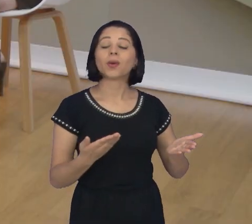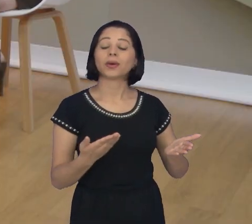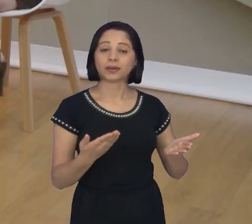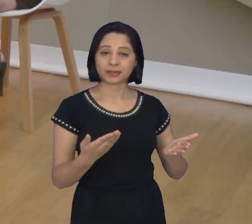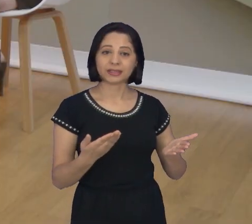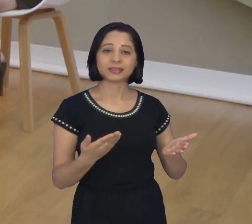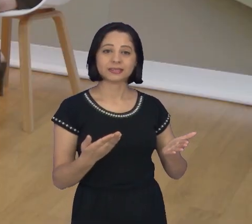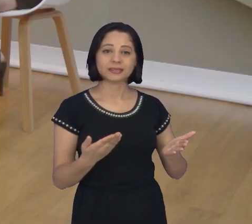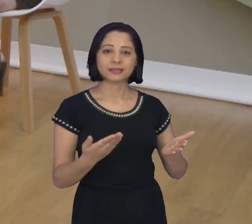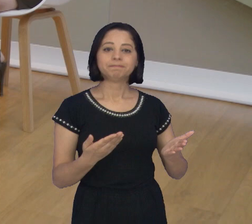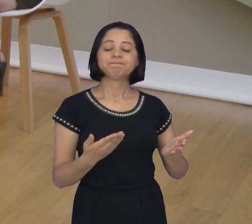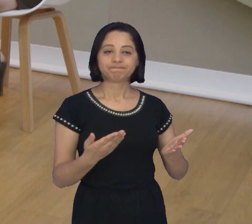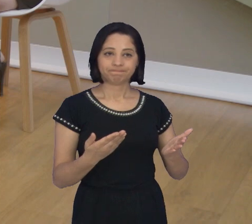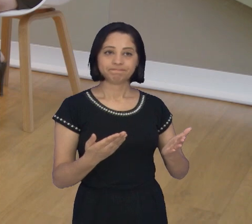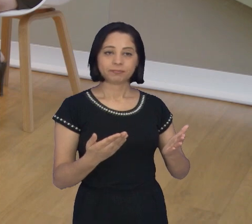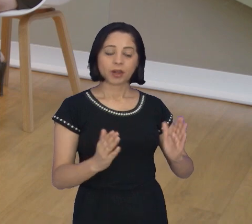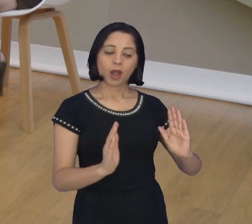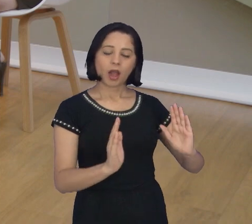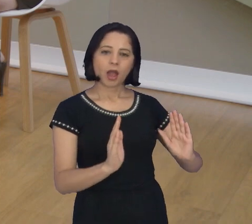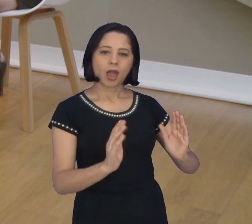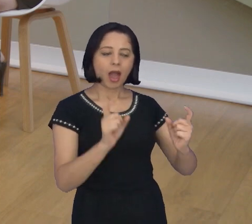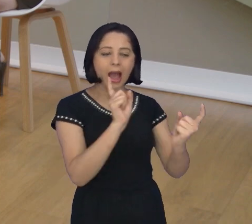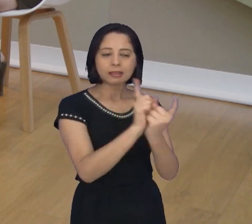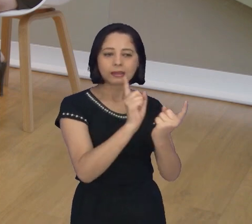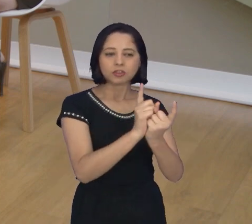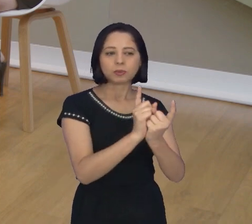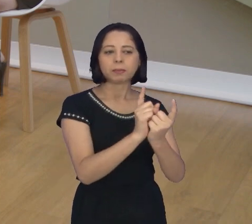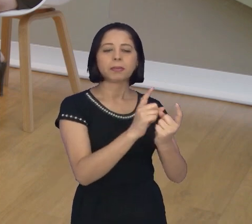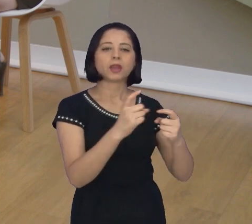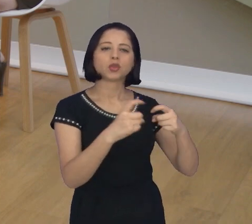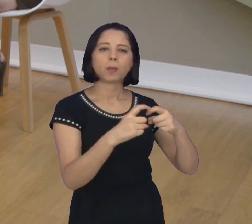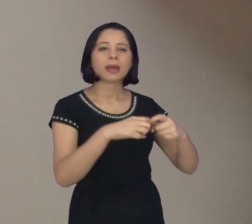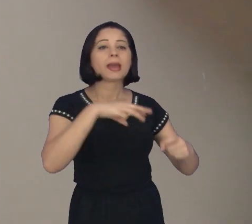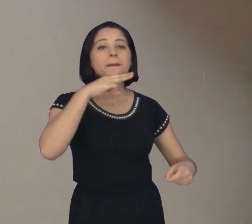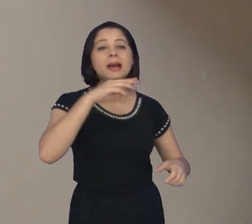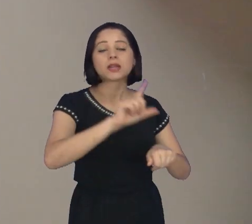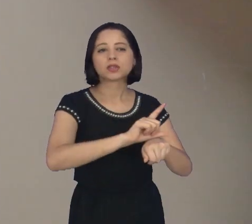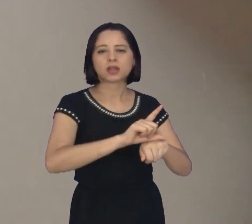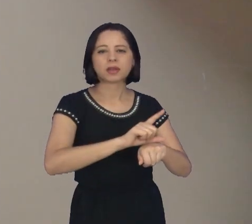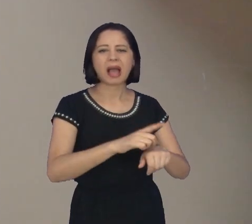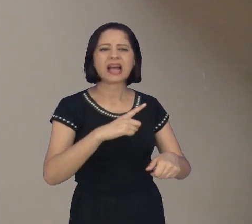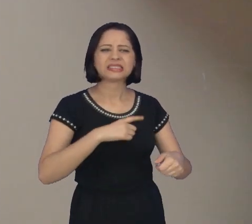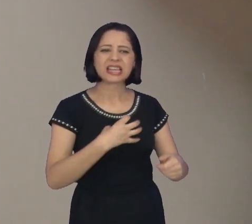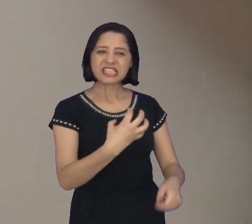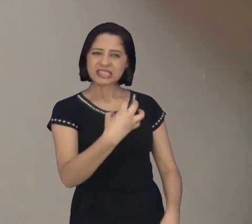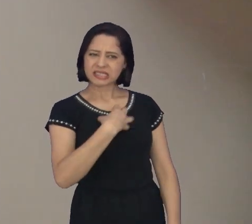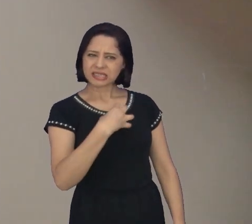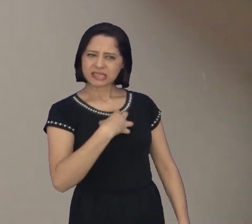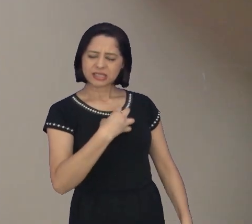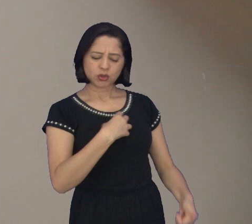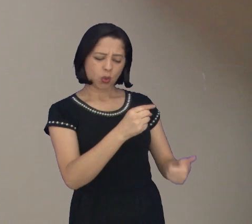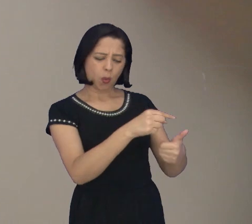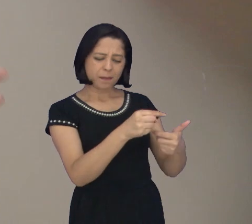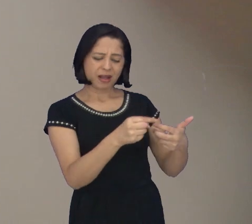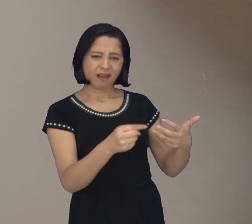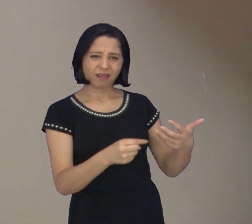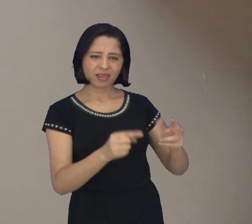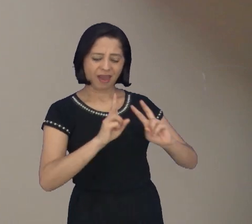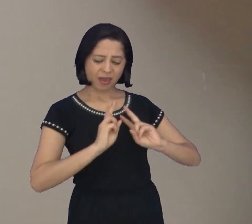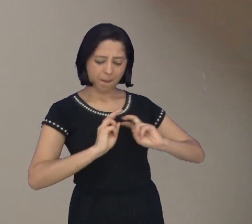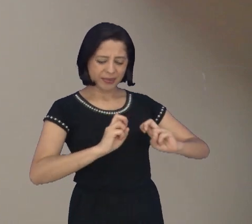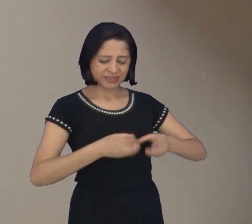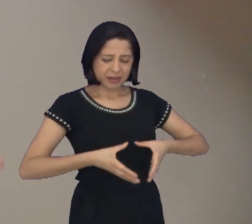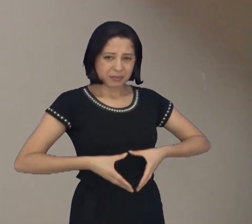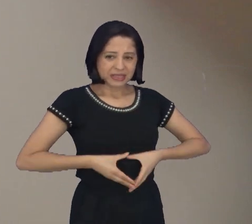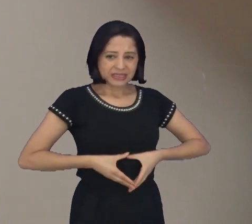clínica, que é o nosso tema aqui do Março Lilás. Existem alguns sintomas que pode identificar que o câncer já chegou